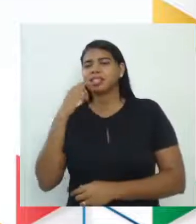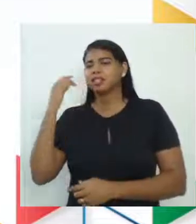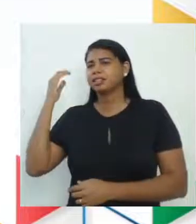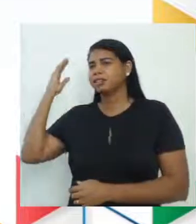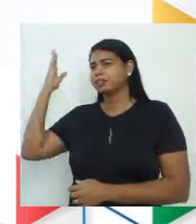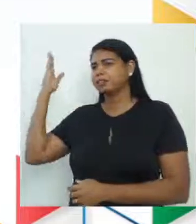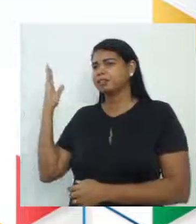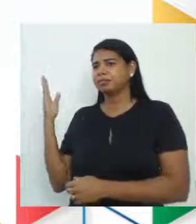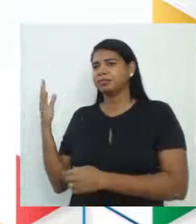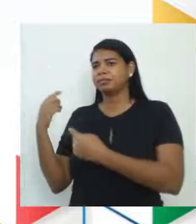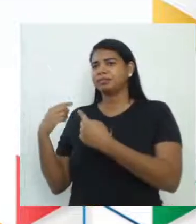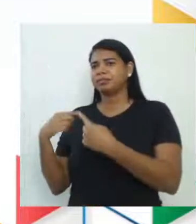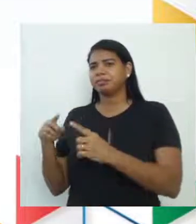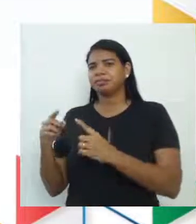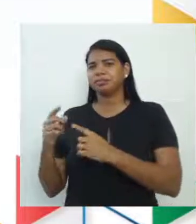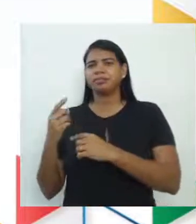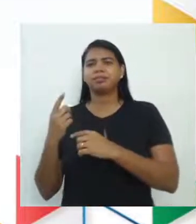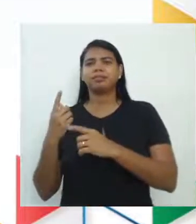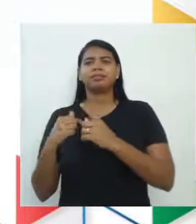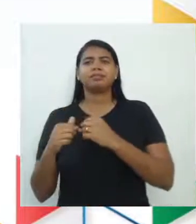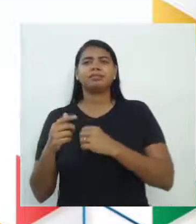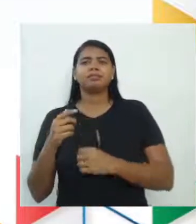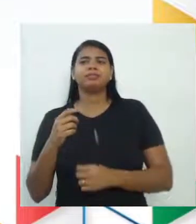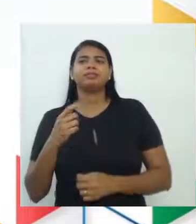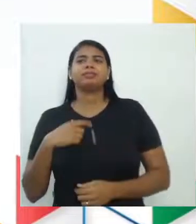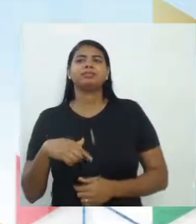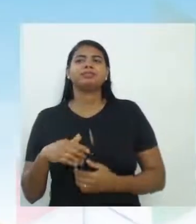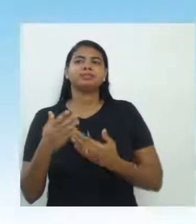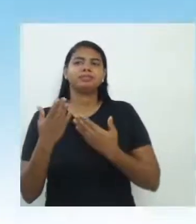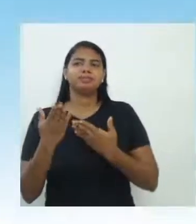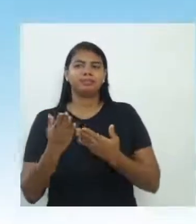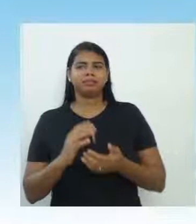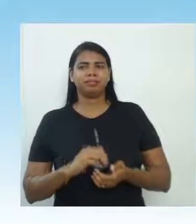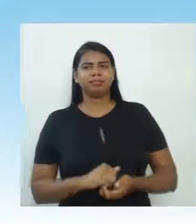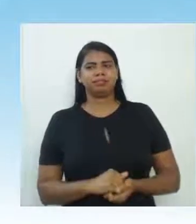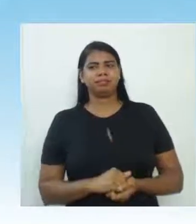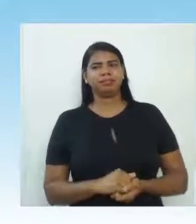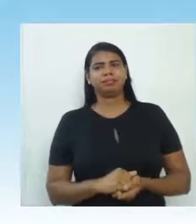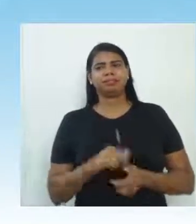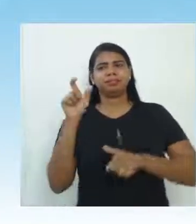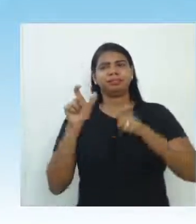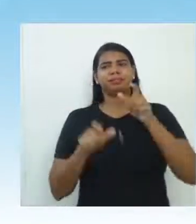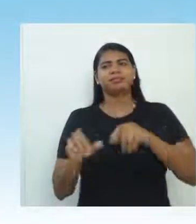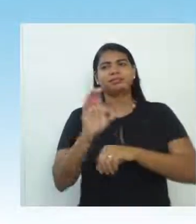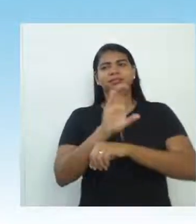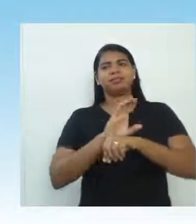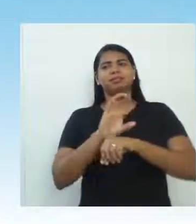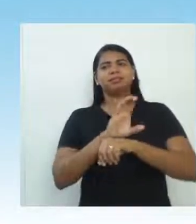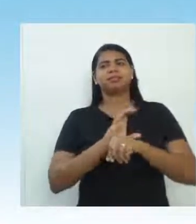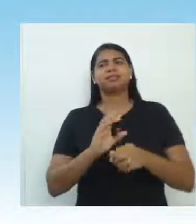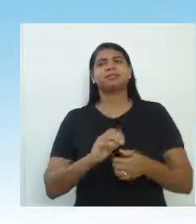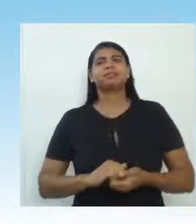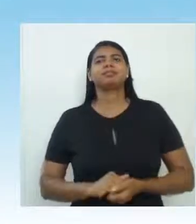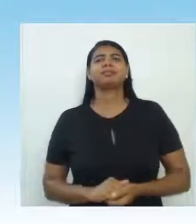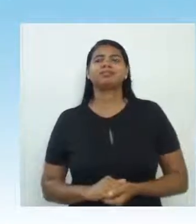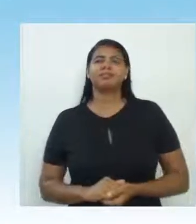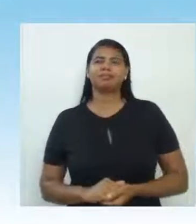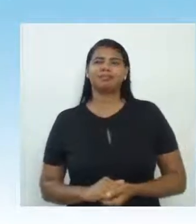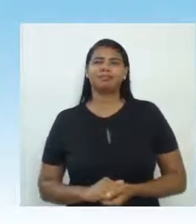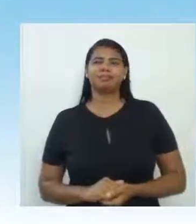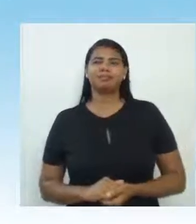de Defesa do Consumidor. Todos eles emanam de onde, professora? Da Constituição. Da Constituição. E foi isso que